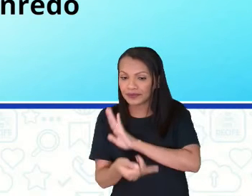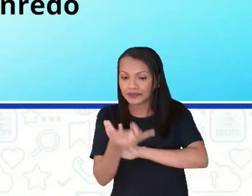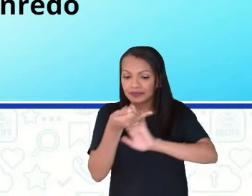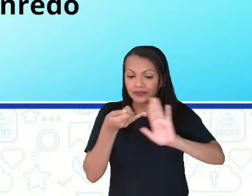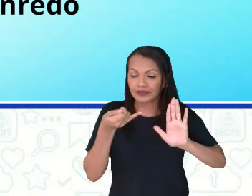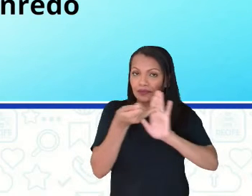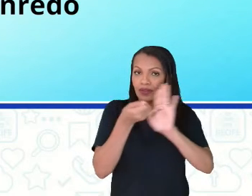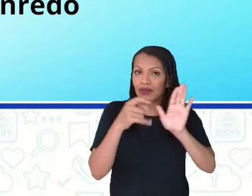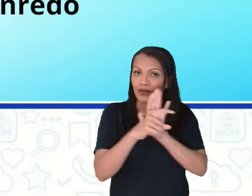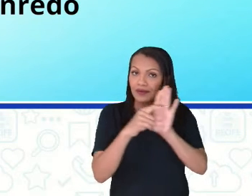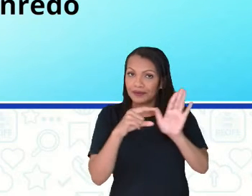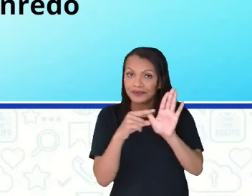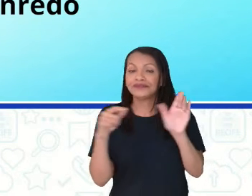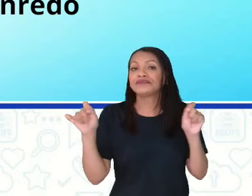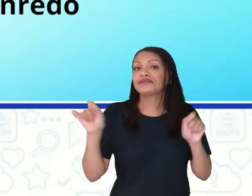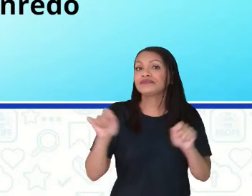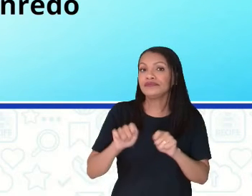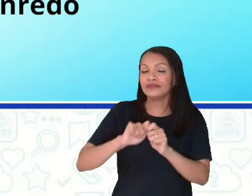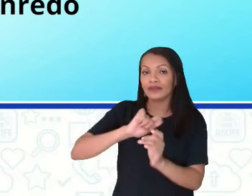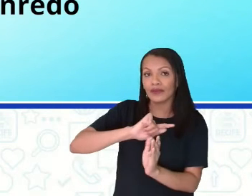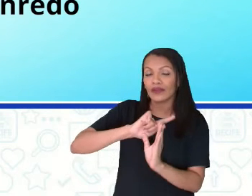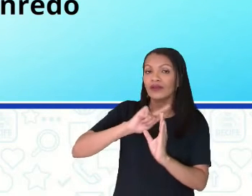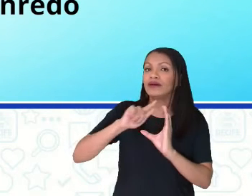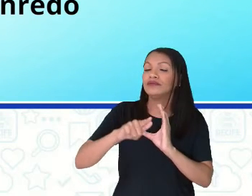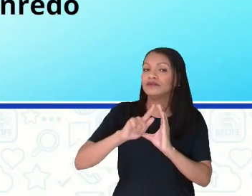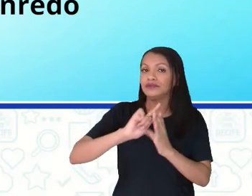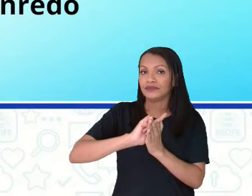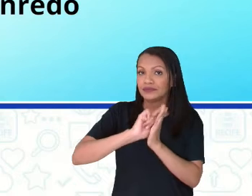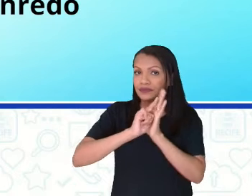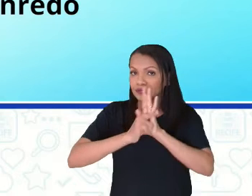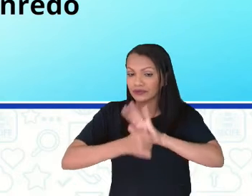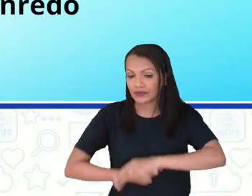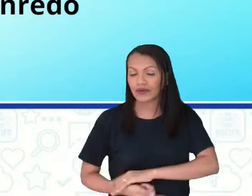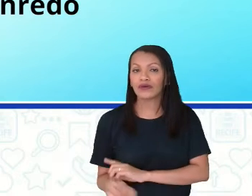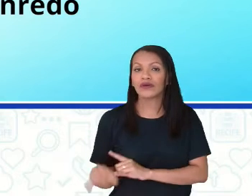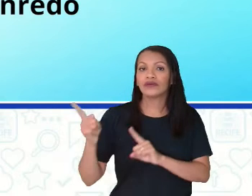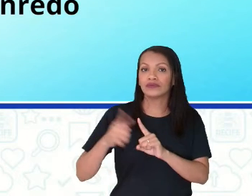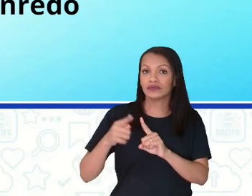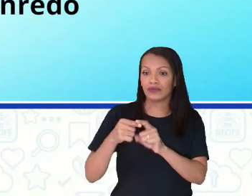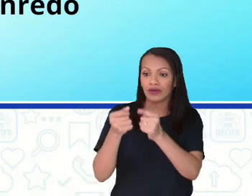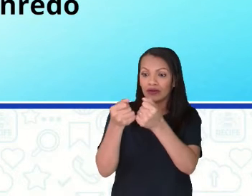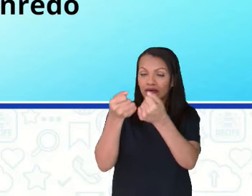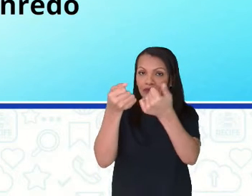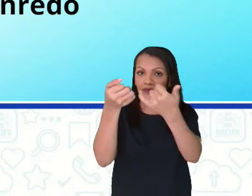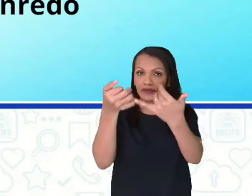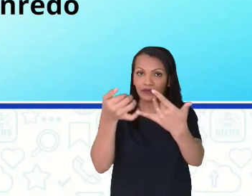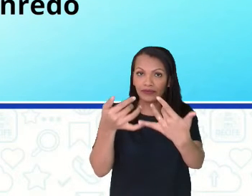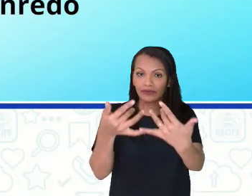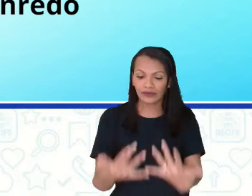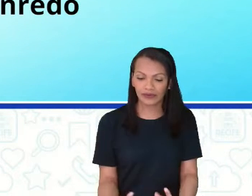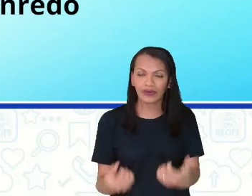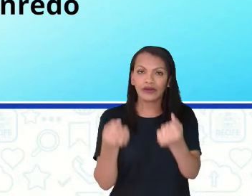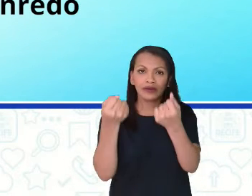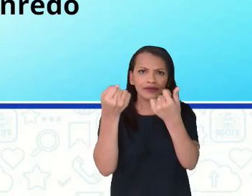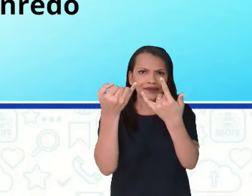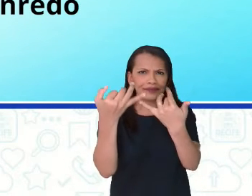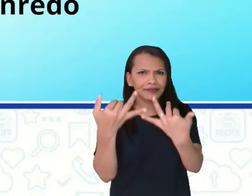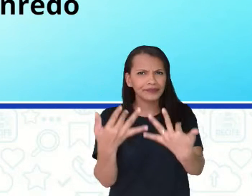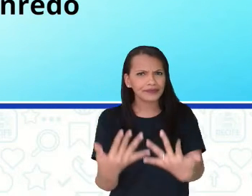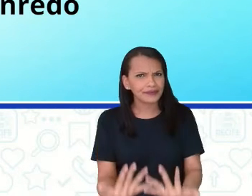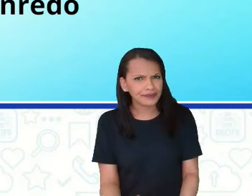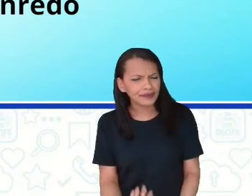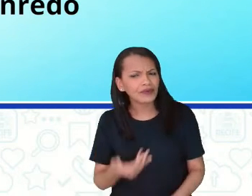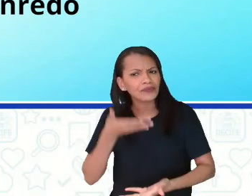poema épico. Faz parte do gênero textual que se encaixa nos tipos de textos narrativos. Então, a gente está falando de